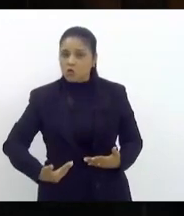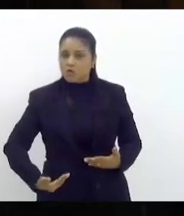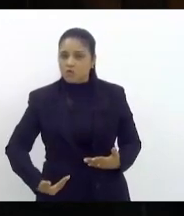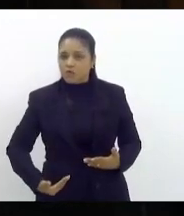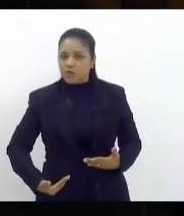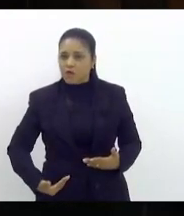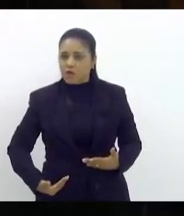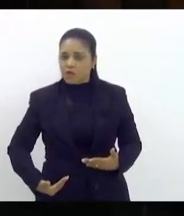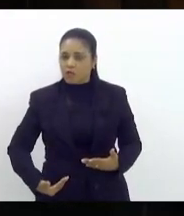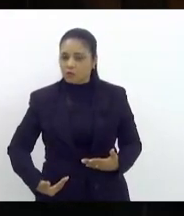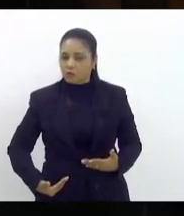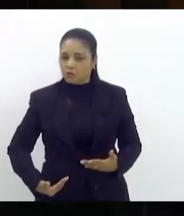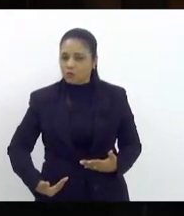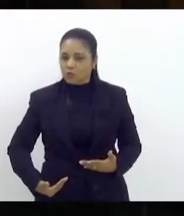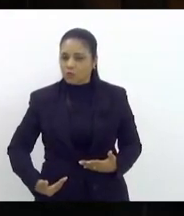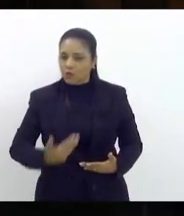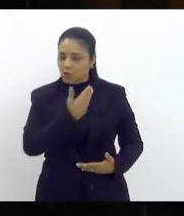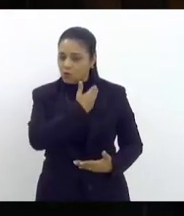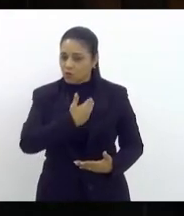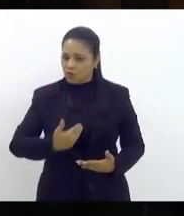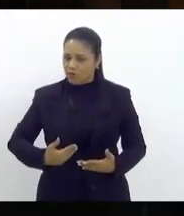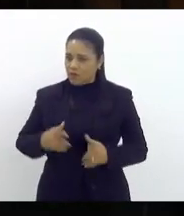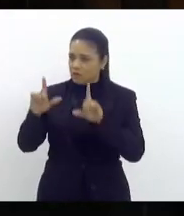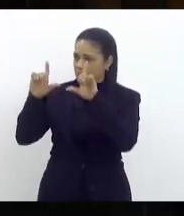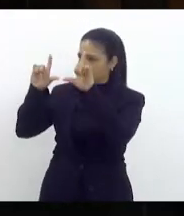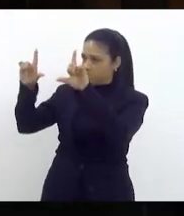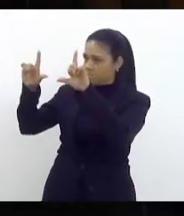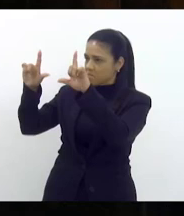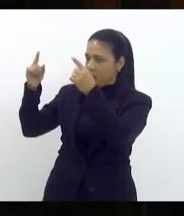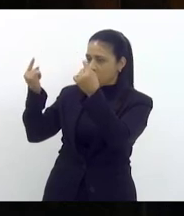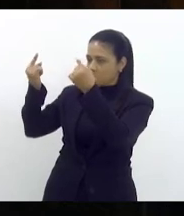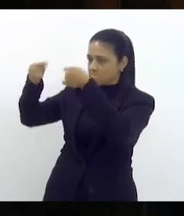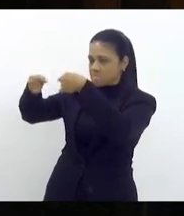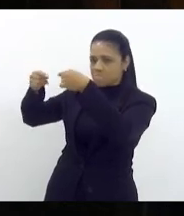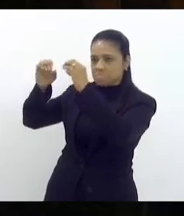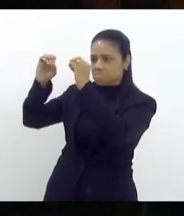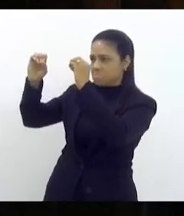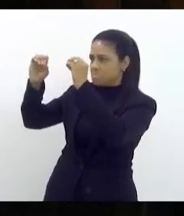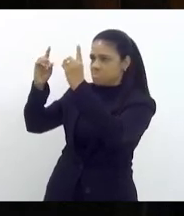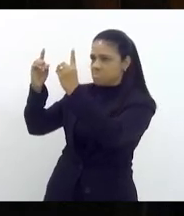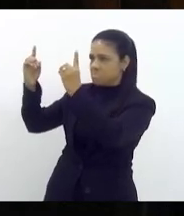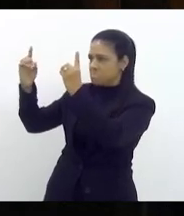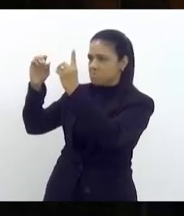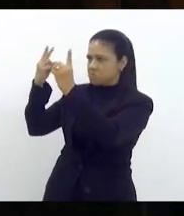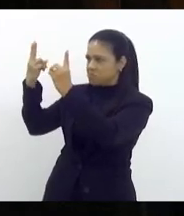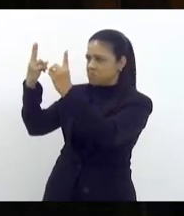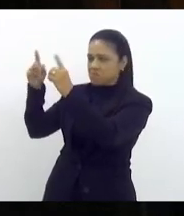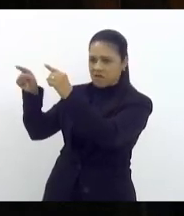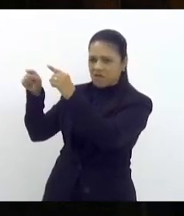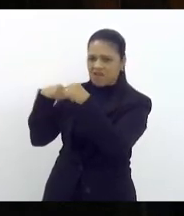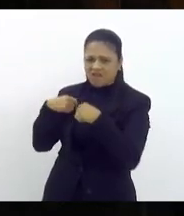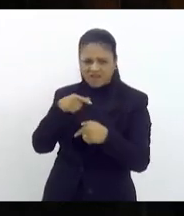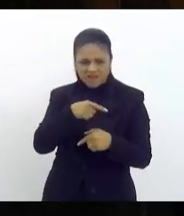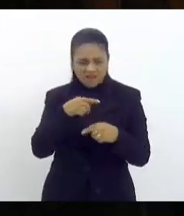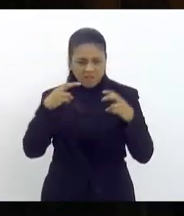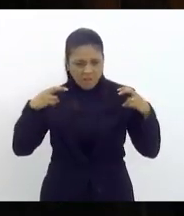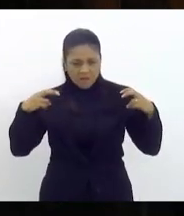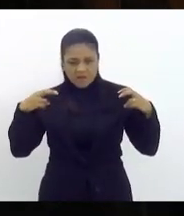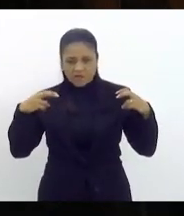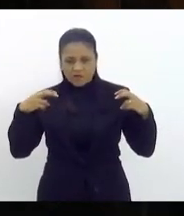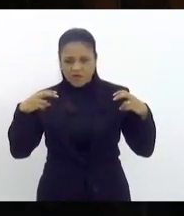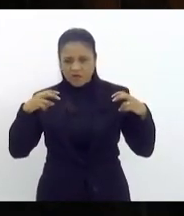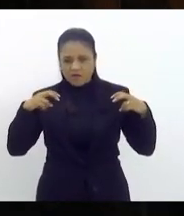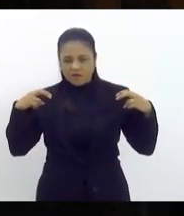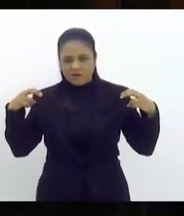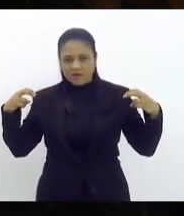oposição é plateia mas isso não é bom isso não é bom né é bom que a gente procure o